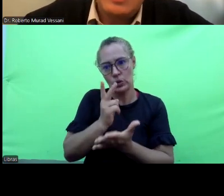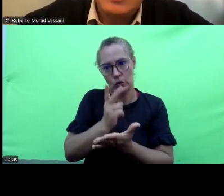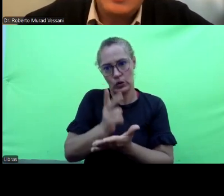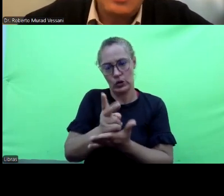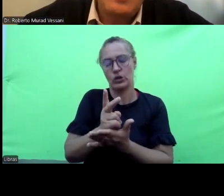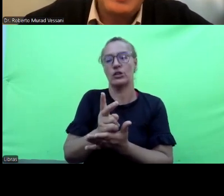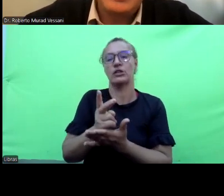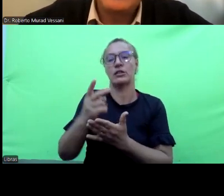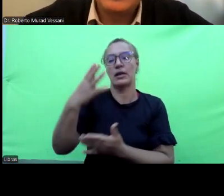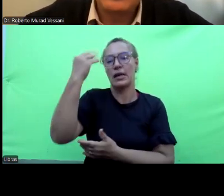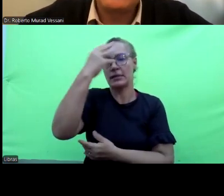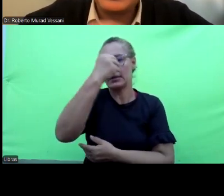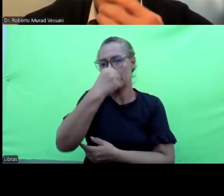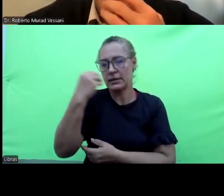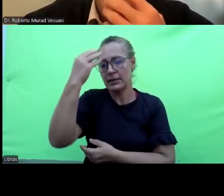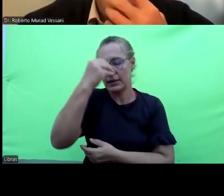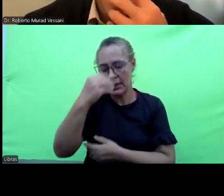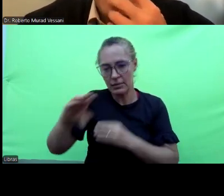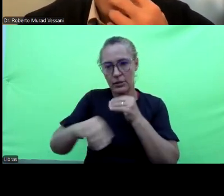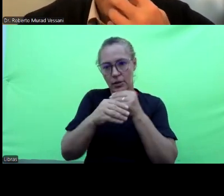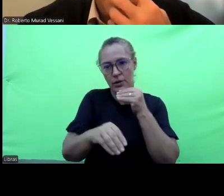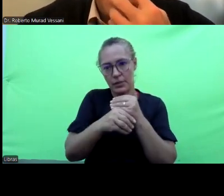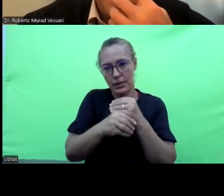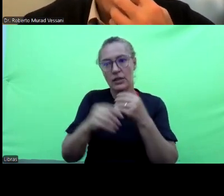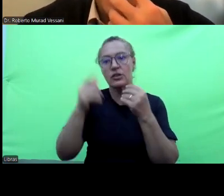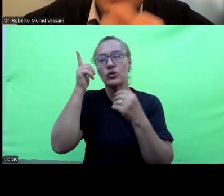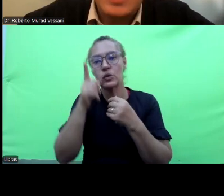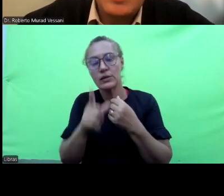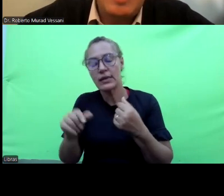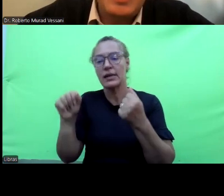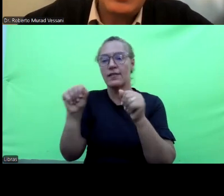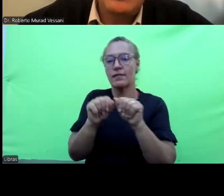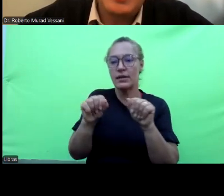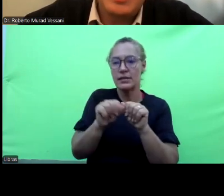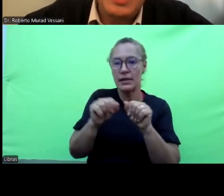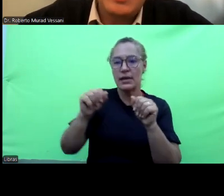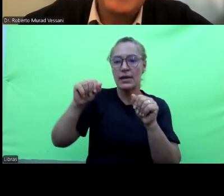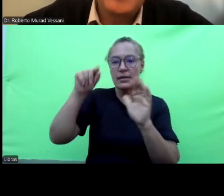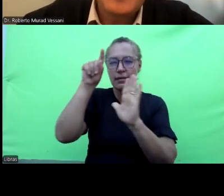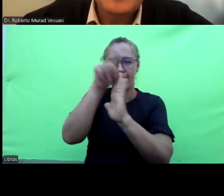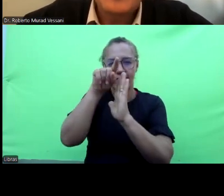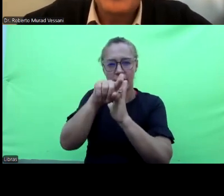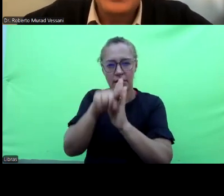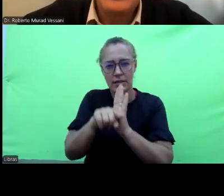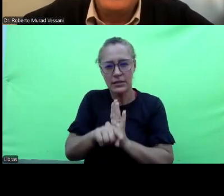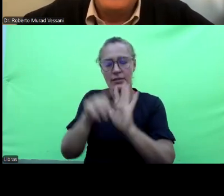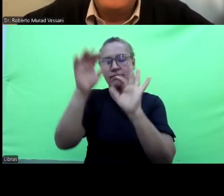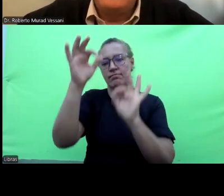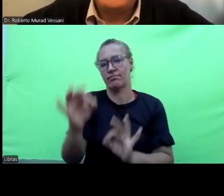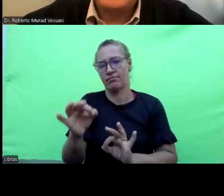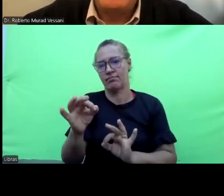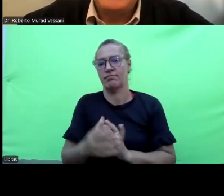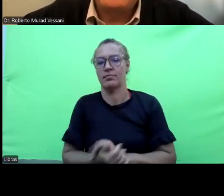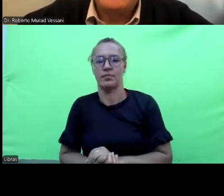através de exames complementares, a gente consegue fazer esse rastreamento de forma adequada.